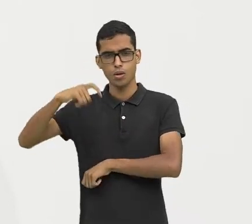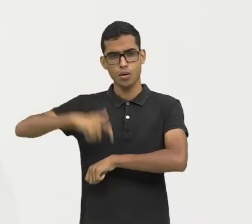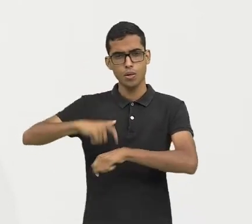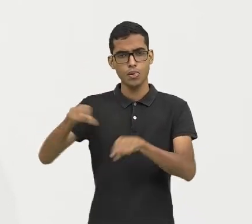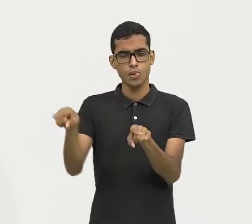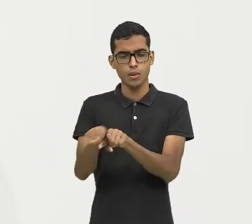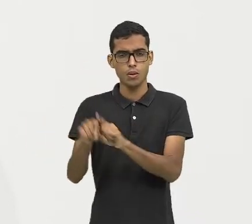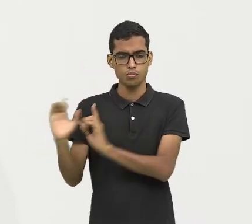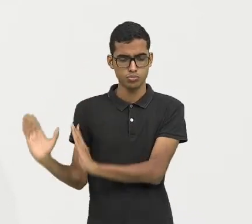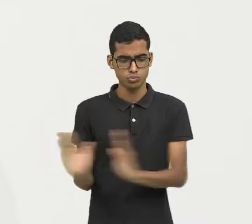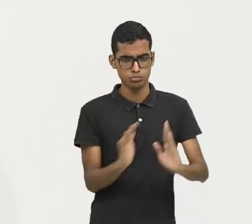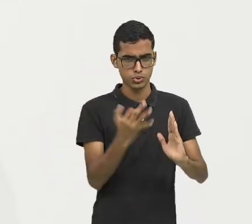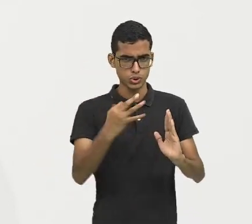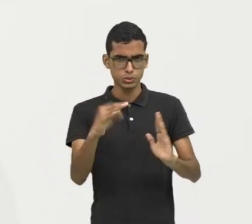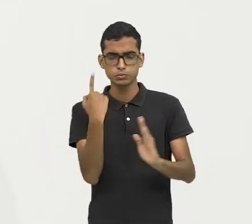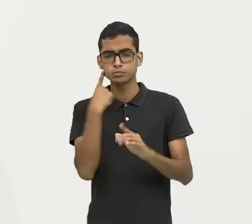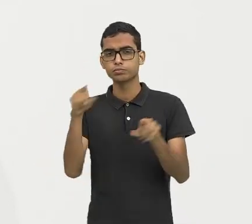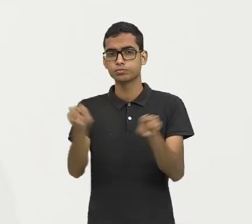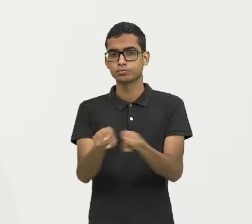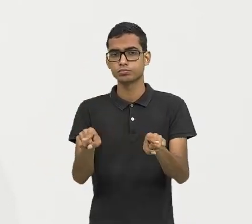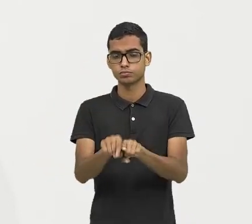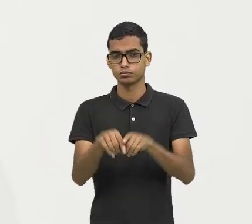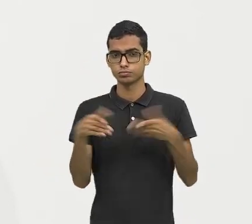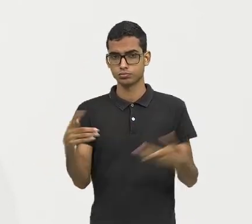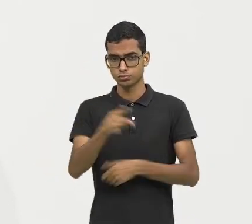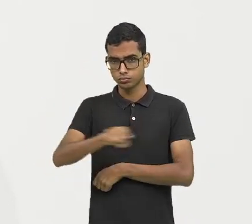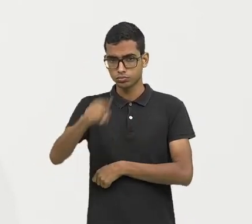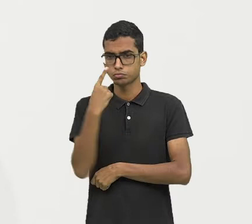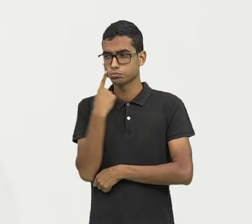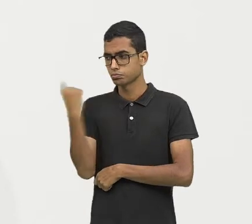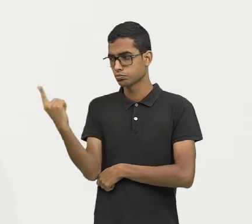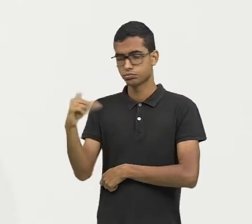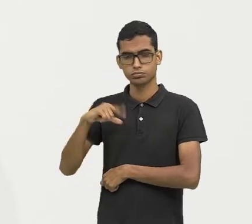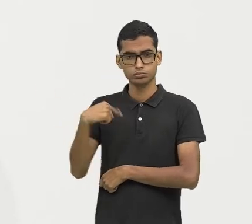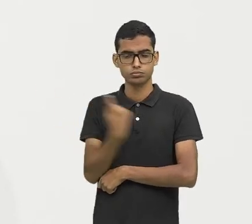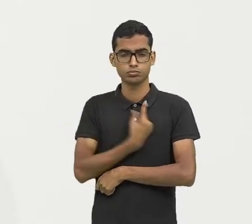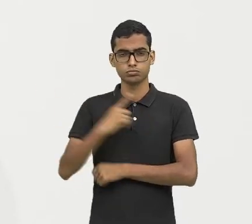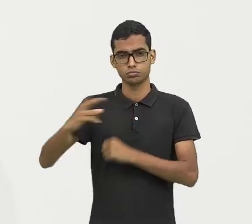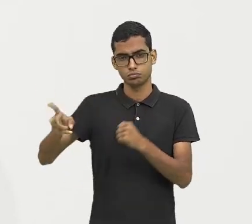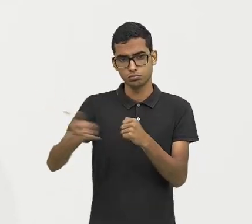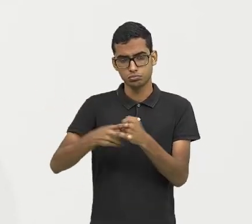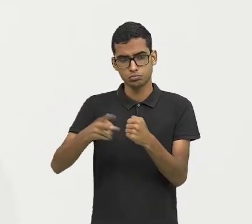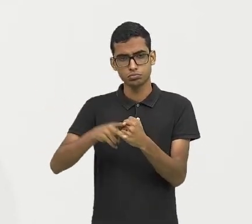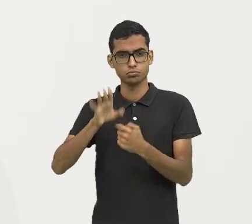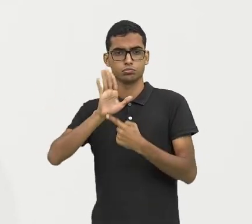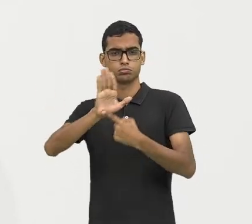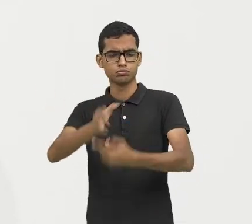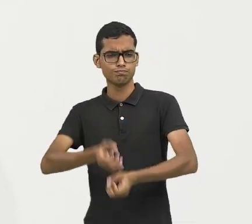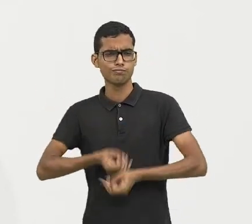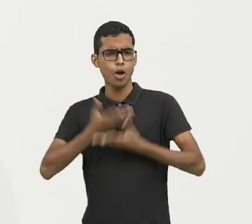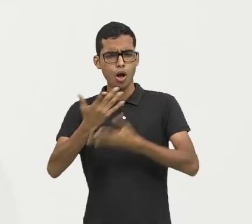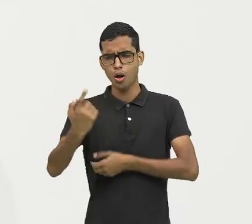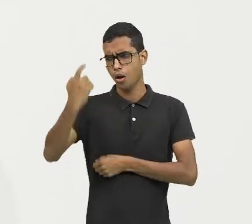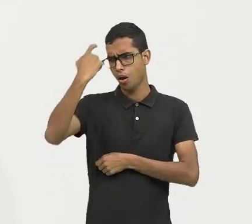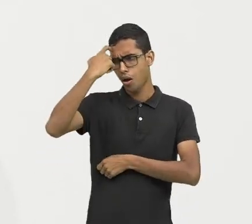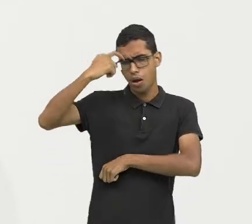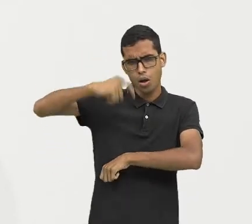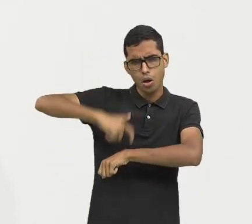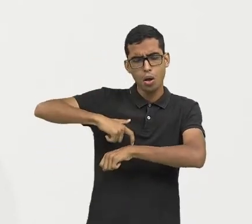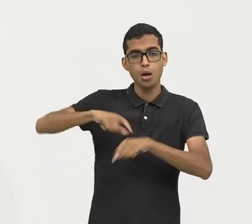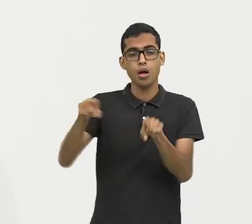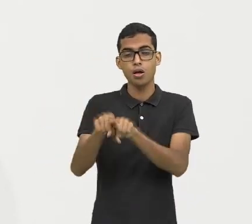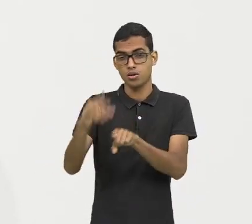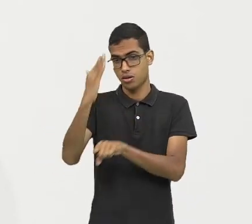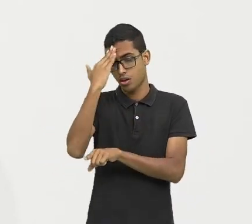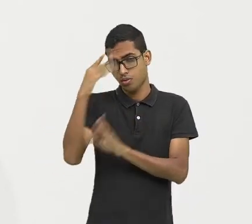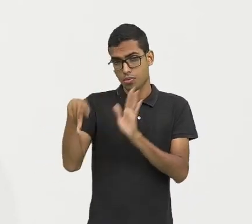tempo cronológico. Então, como nós temos um verbo que expressa a ideia de tempo, sabemos